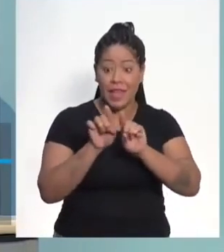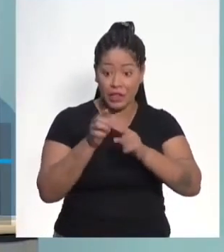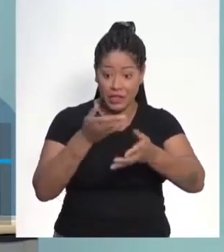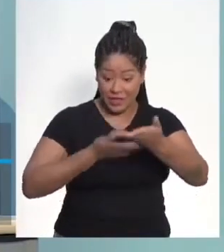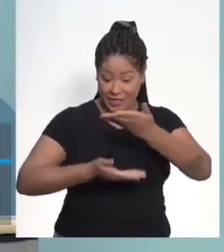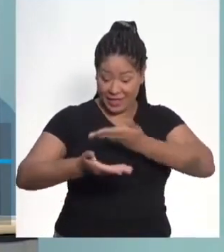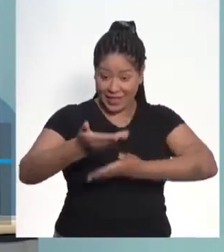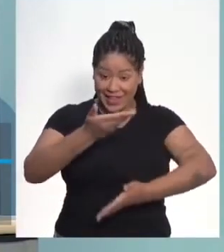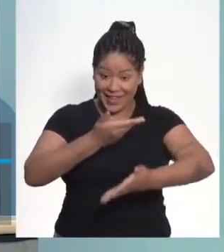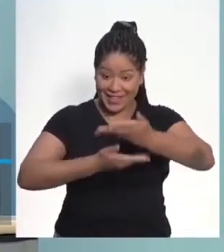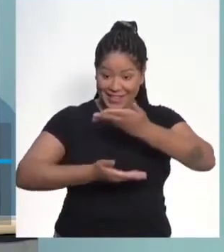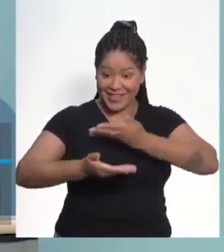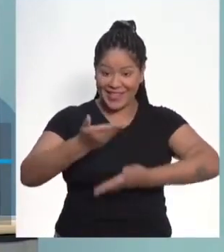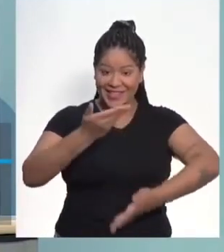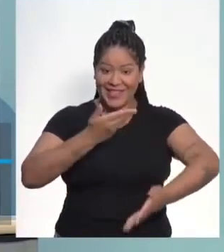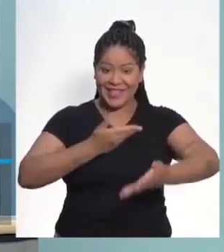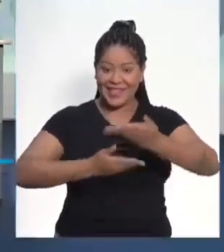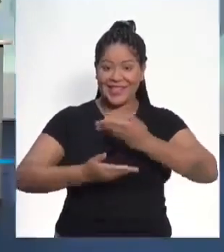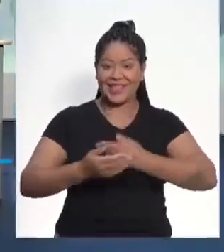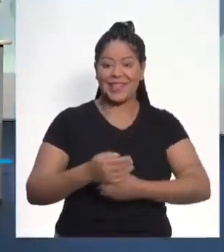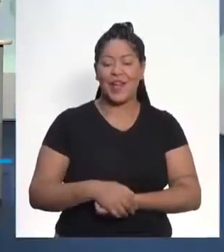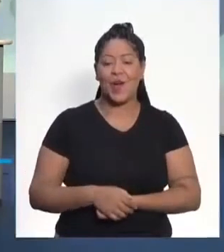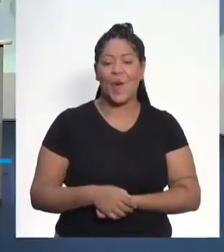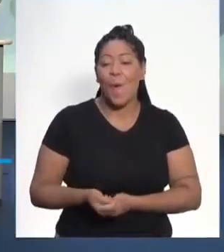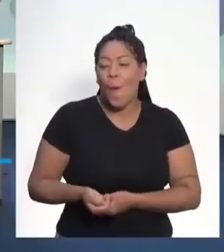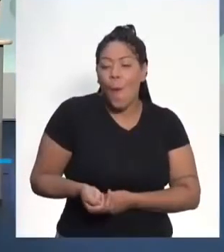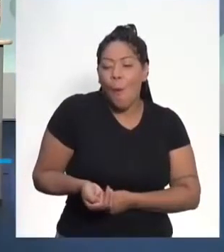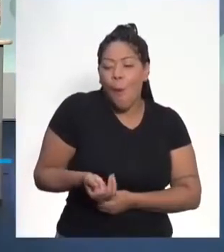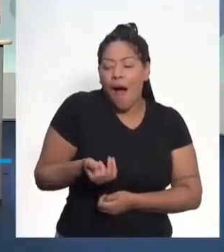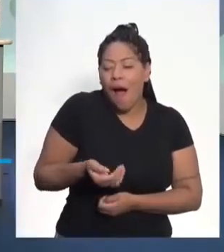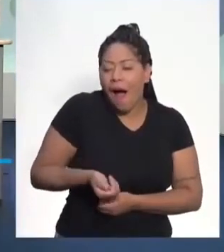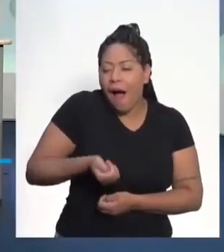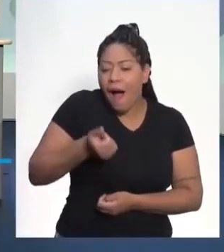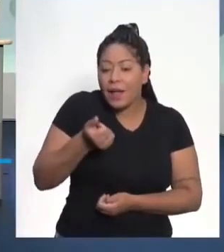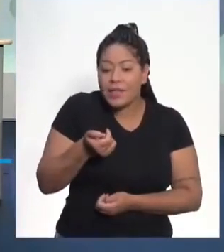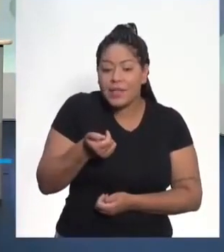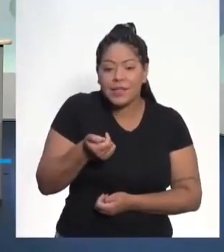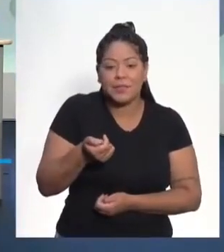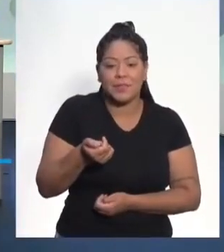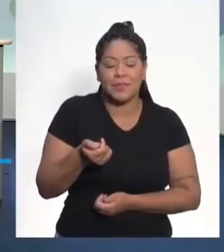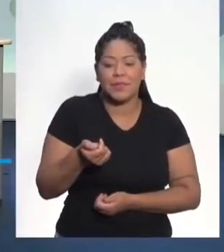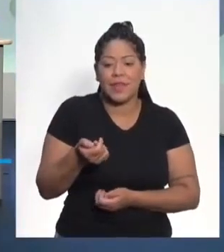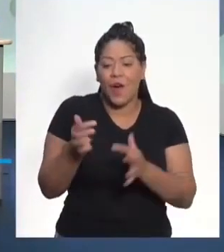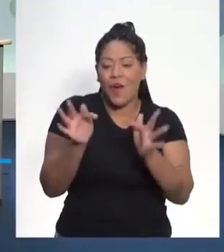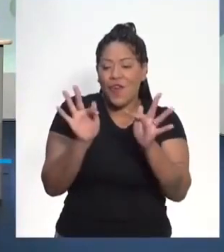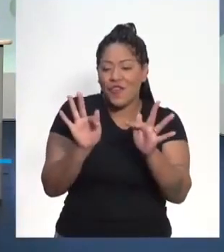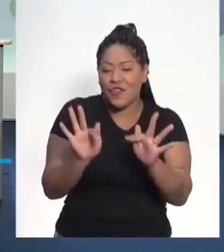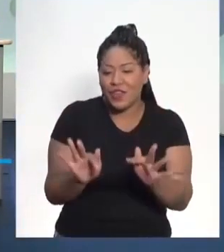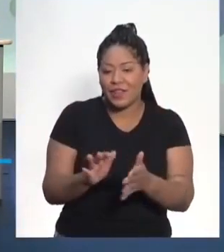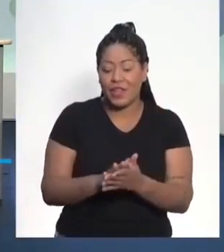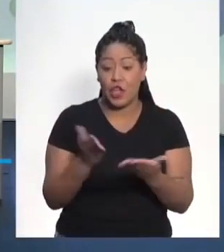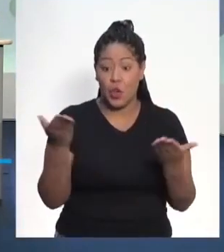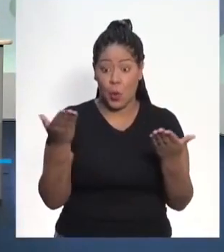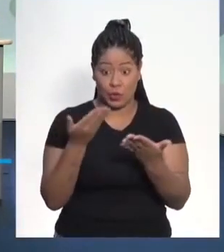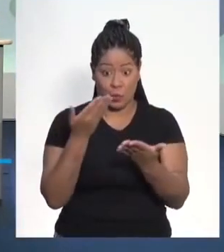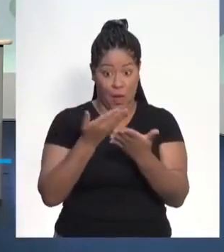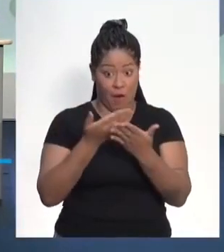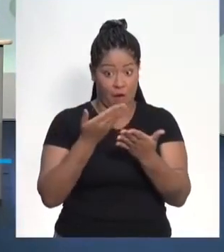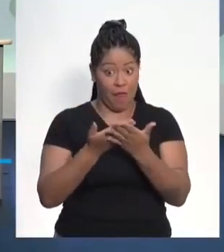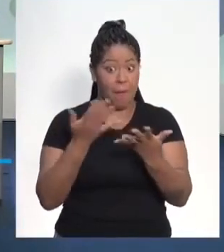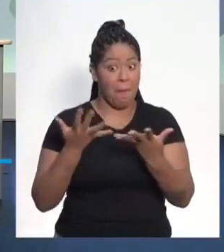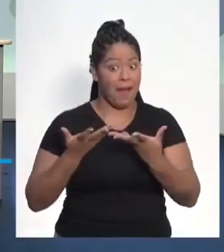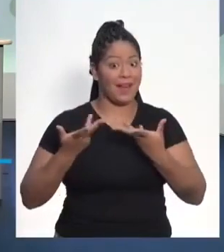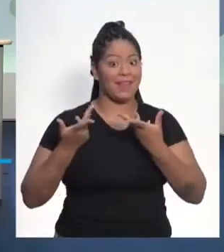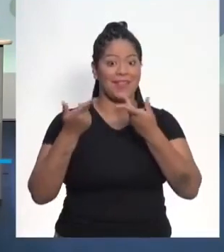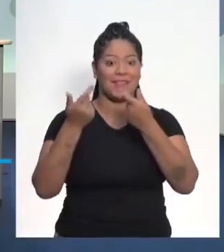dessa antepenúltima aula do ano, né? Uma aula ainda muito produtiva, certo, Osmar?